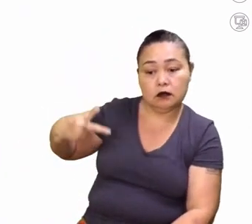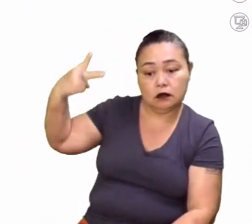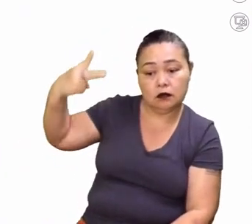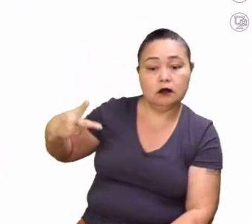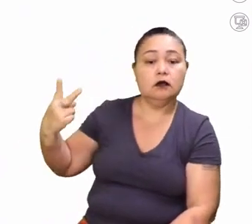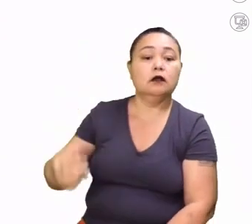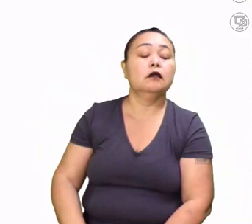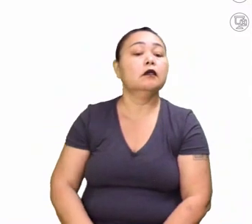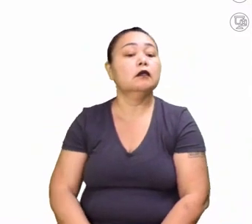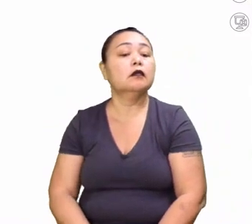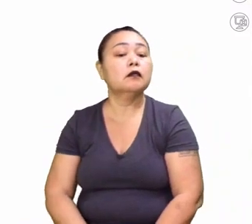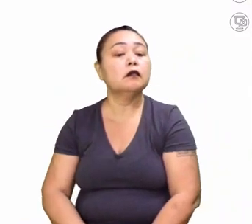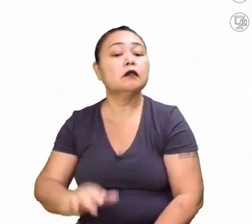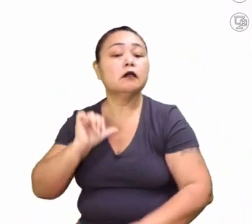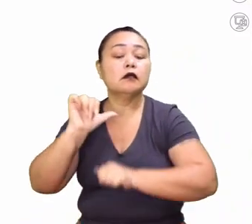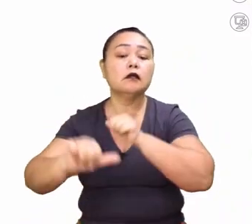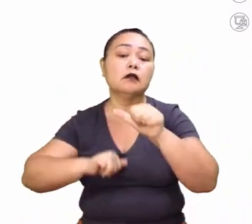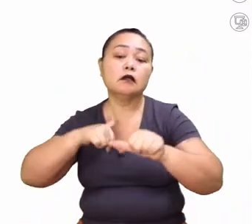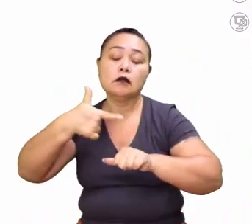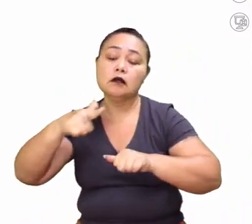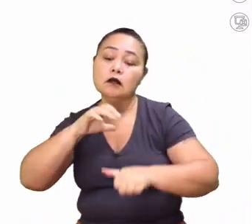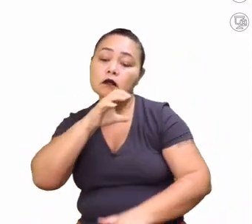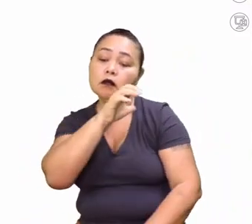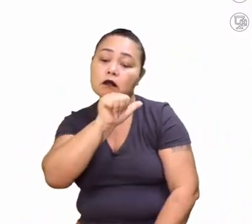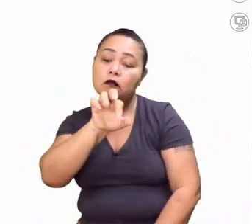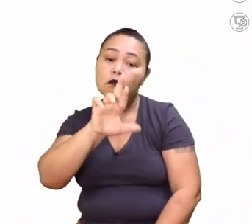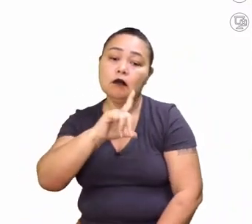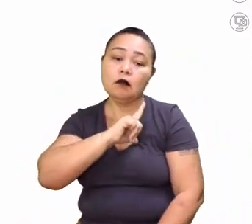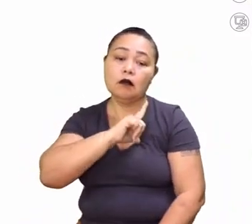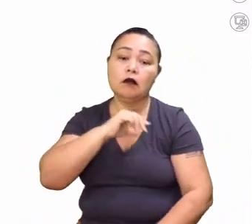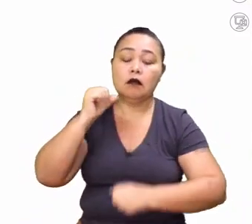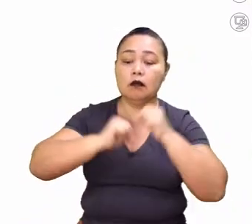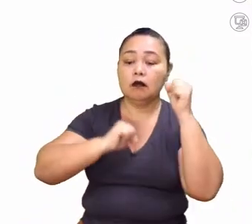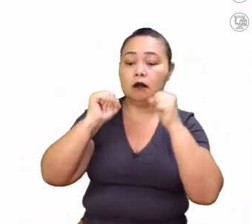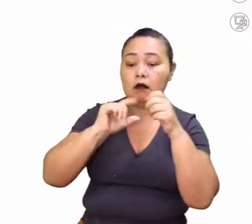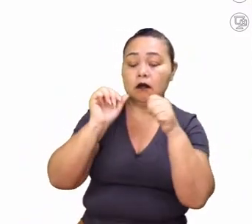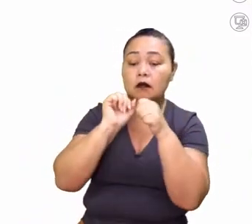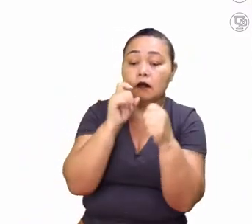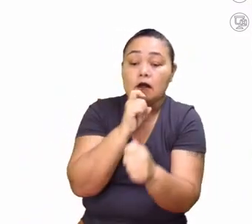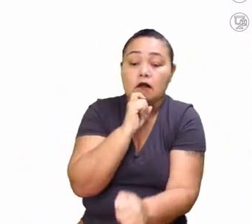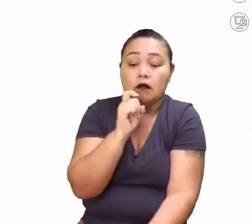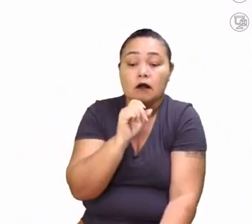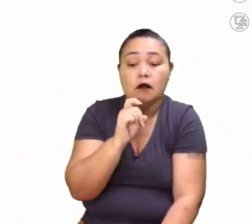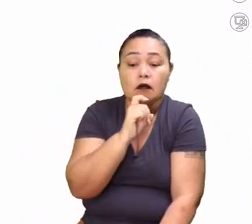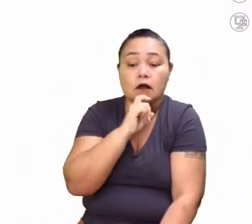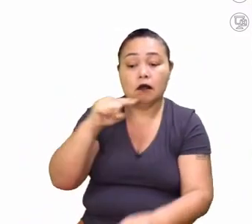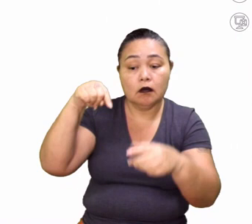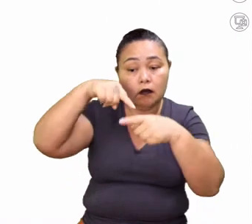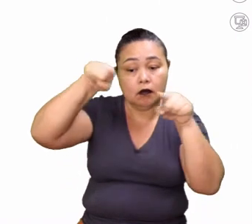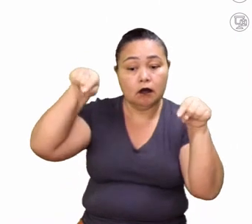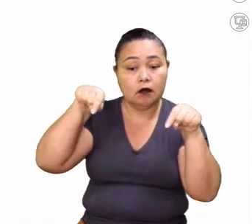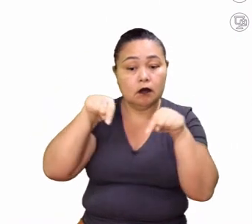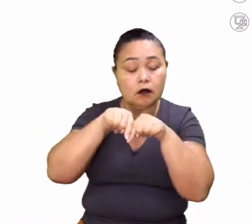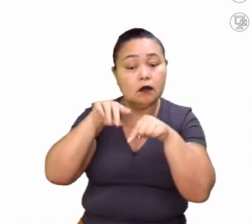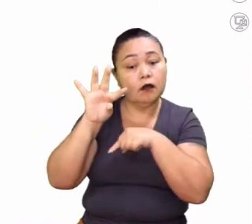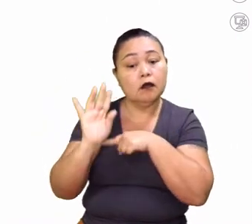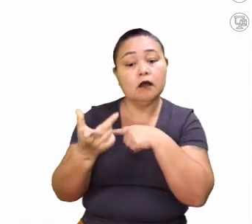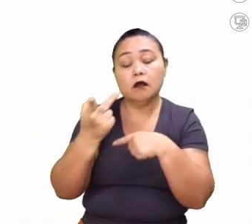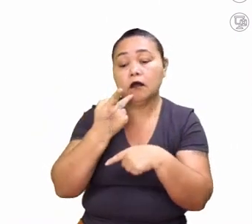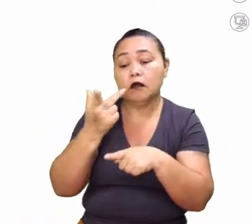certo transferência em calor das máquinas frigorífica nós falamos de máquina térmica né